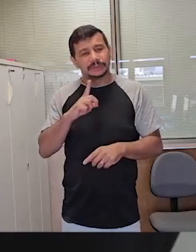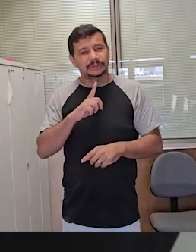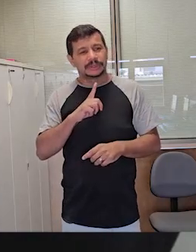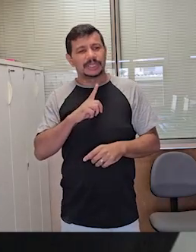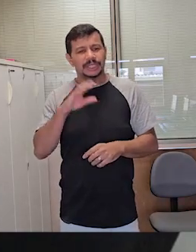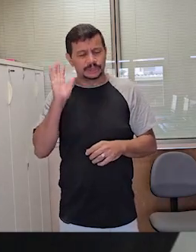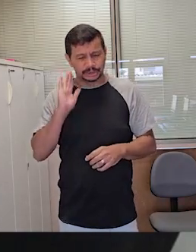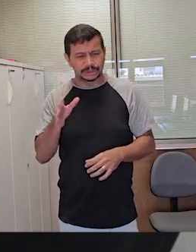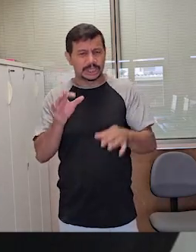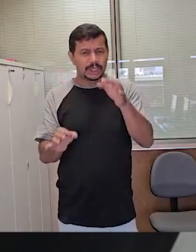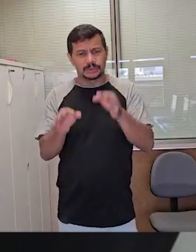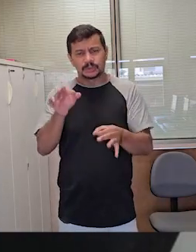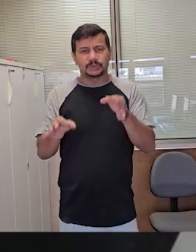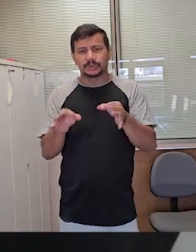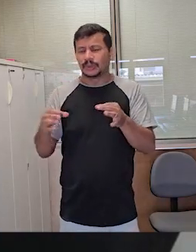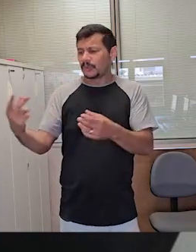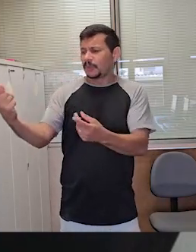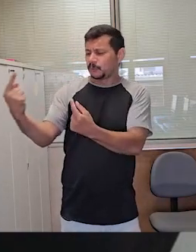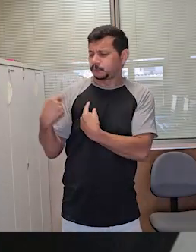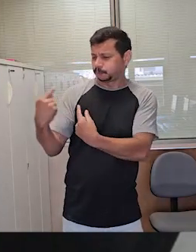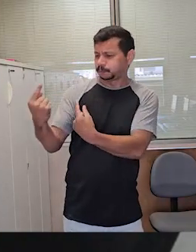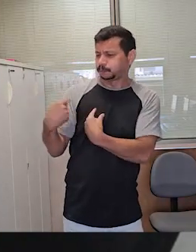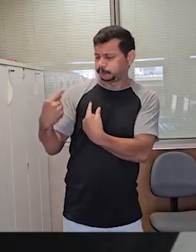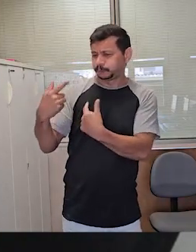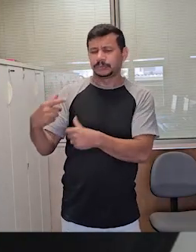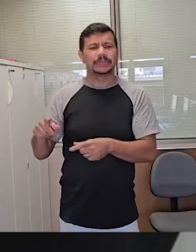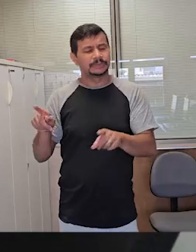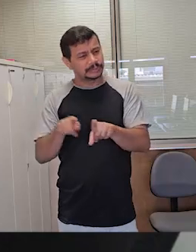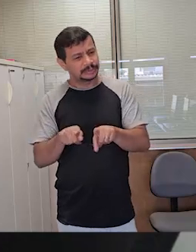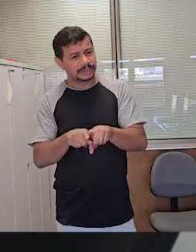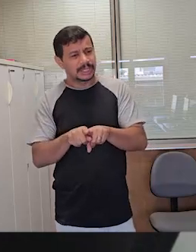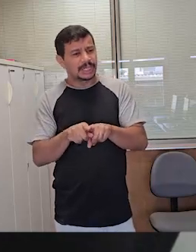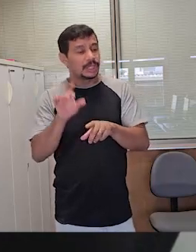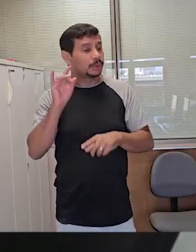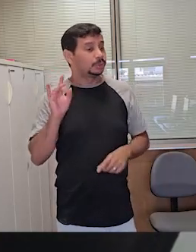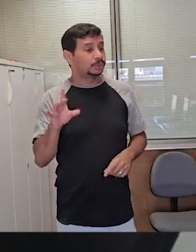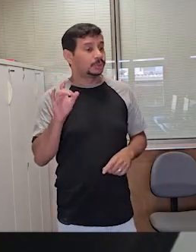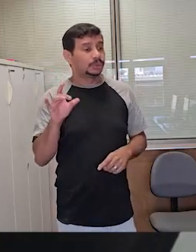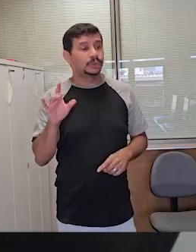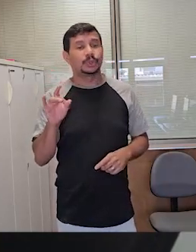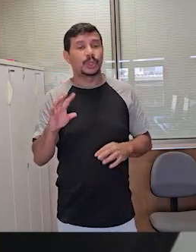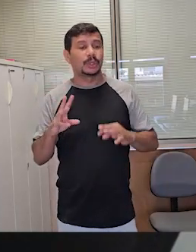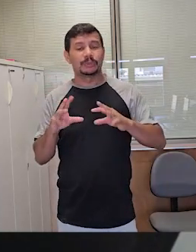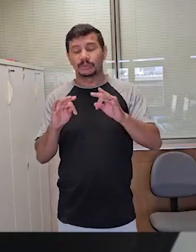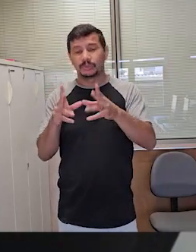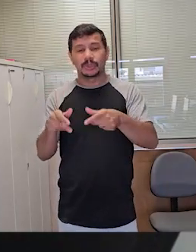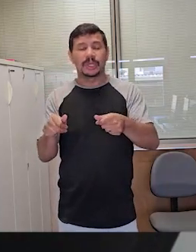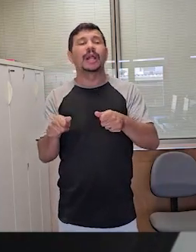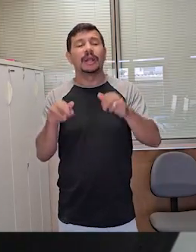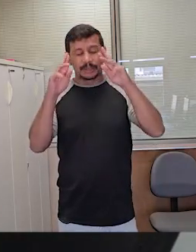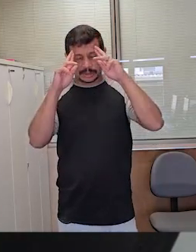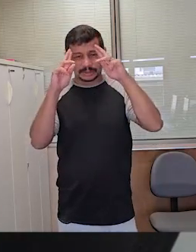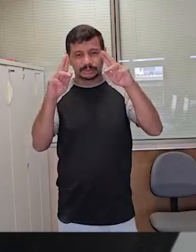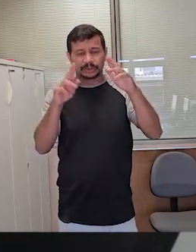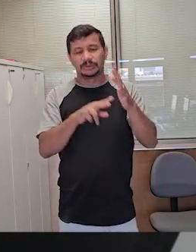Tribunal Superior do Trabalho, apesar dos ataques que a gente recebe, só quem tem direito de representar os trabalhadores em todas as suas demandas